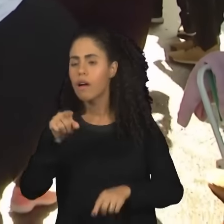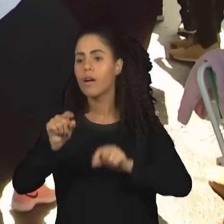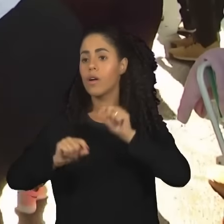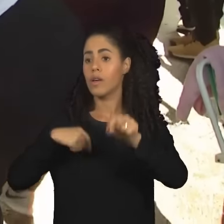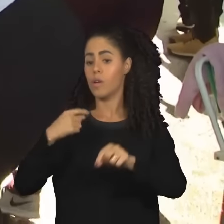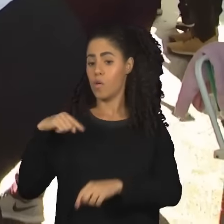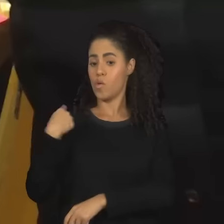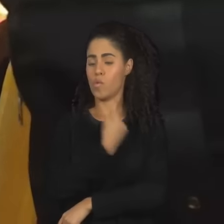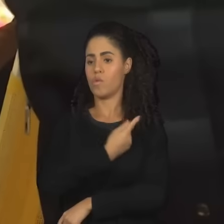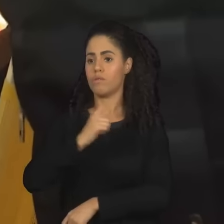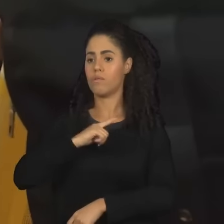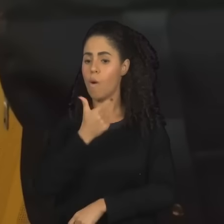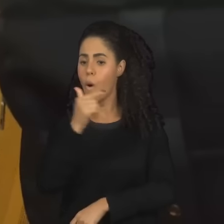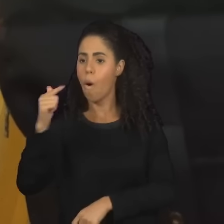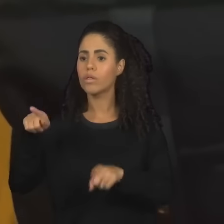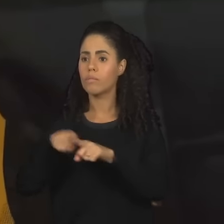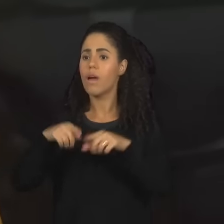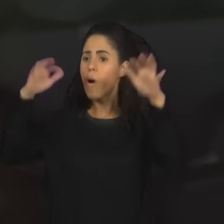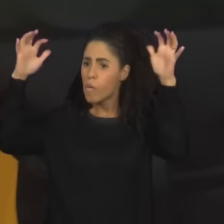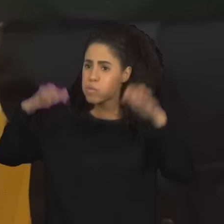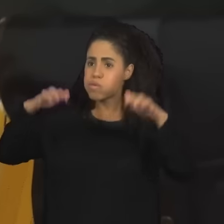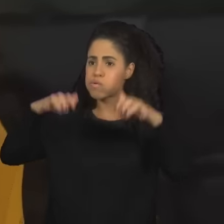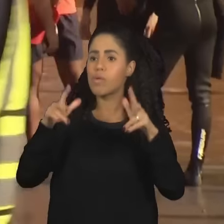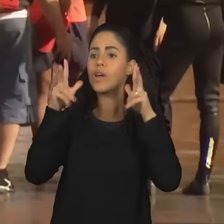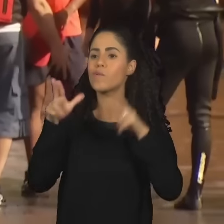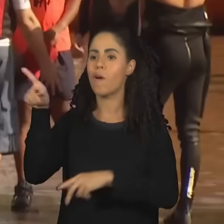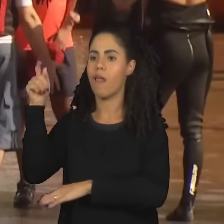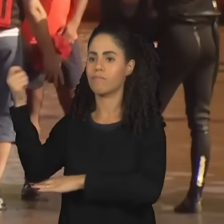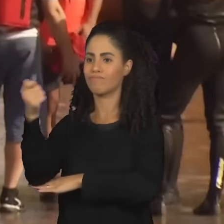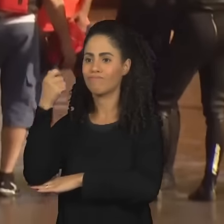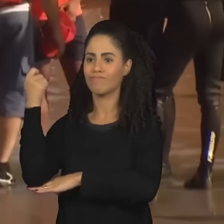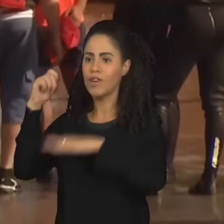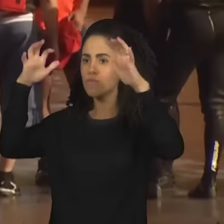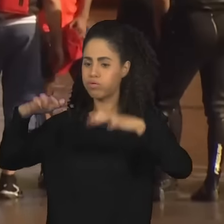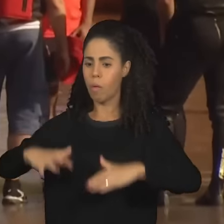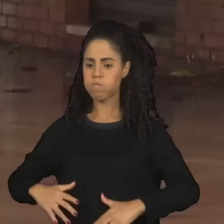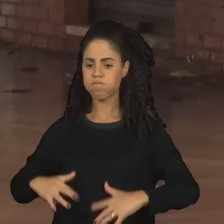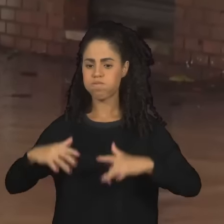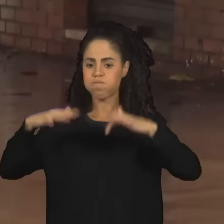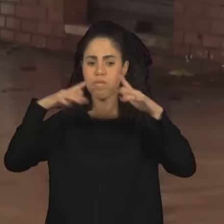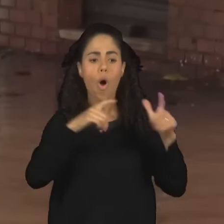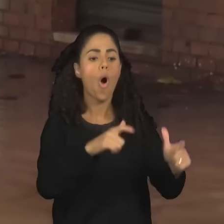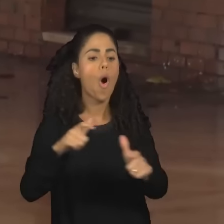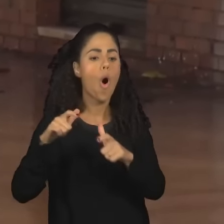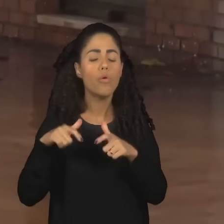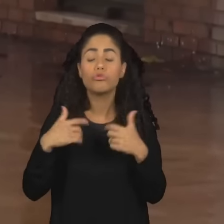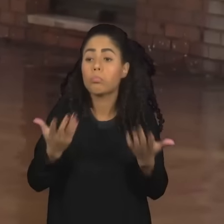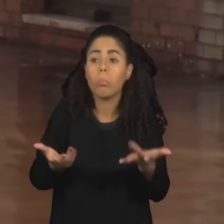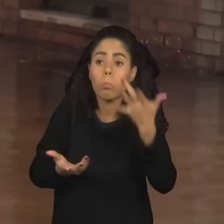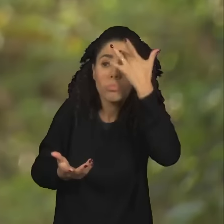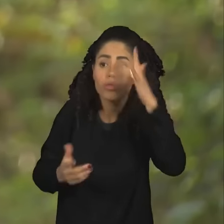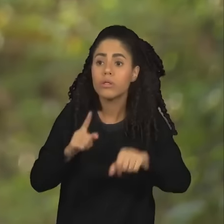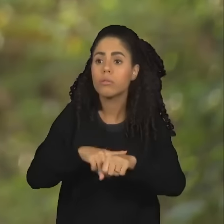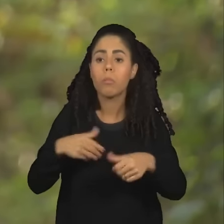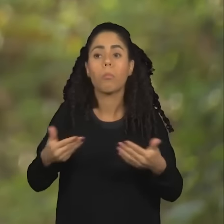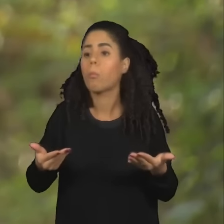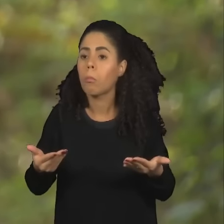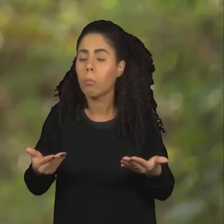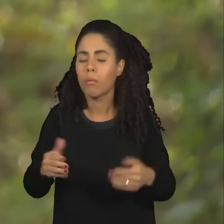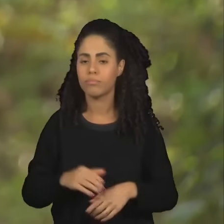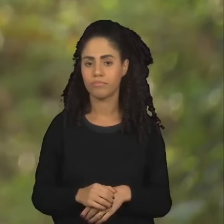ter outros casos de inundações como o Rio Grande do Sul, só que nós não sabemos aonde e nem quando. Há